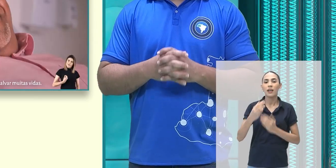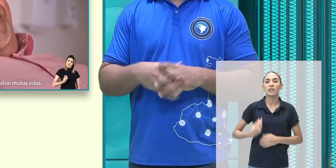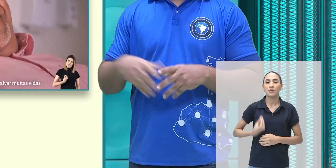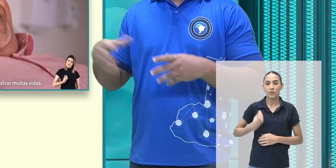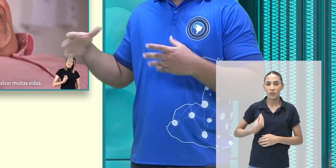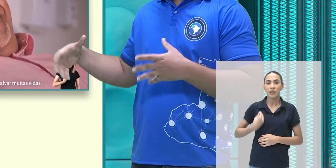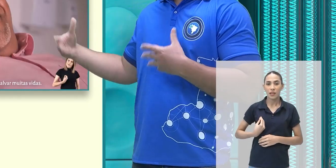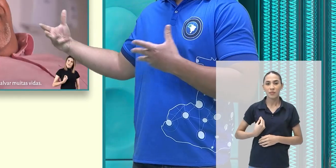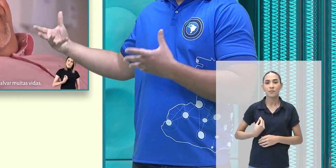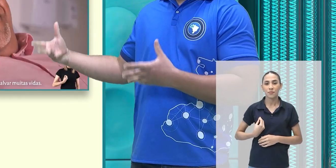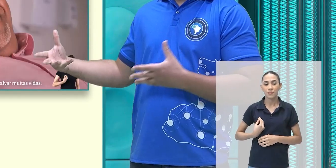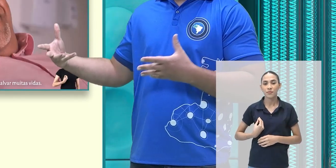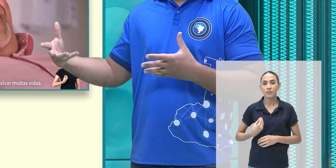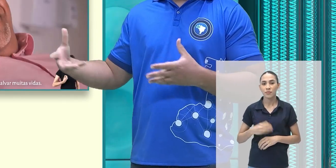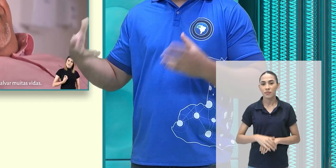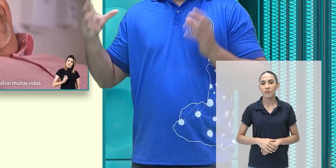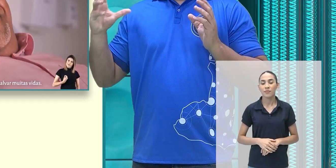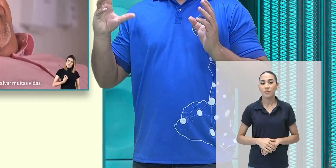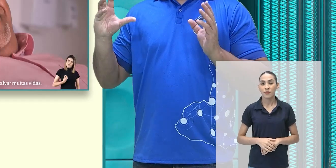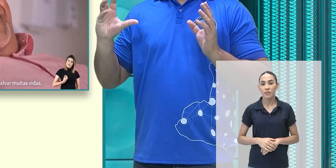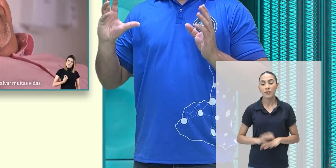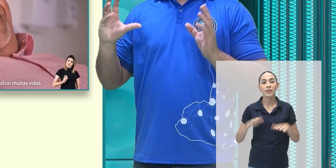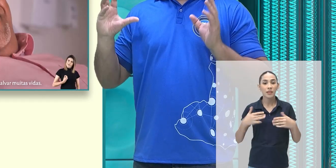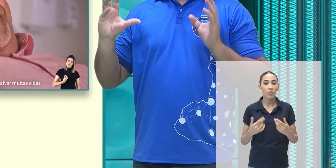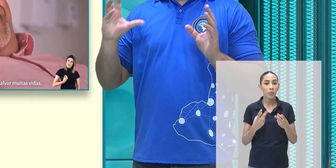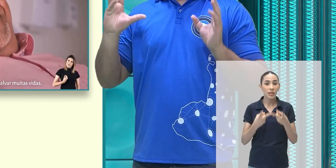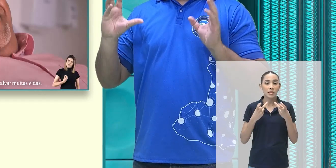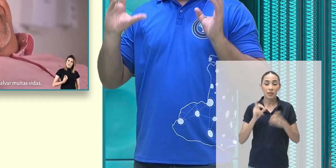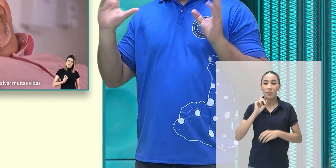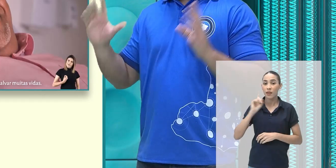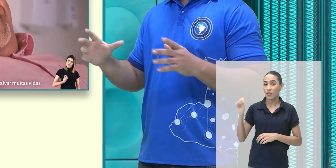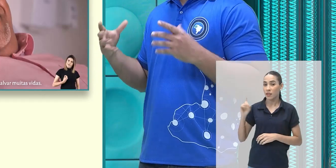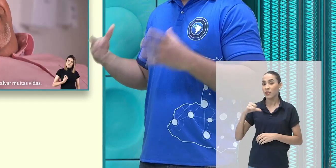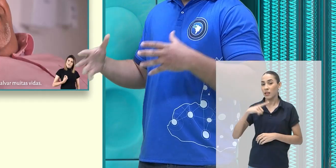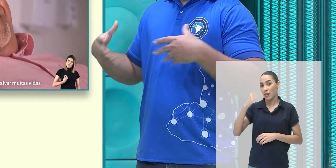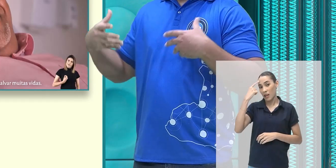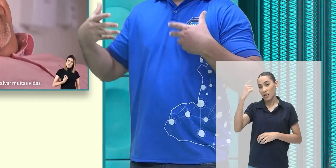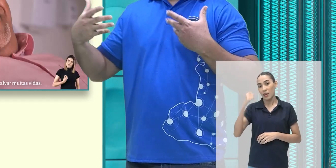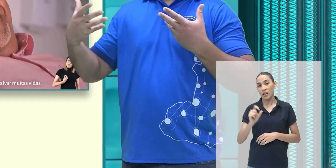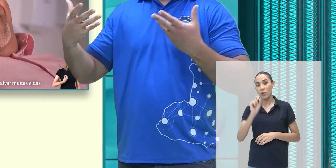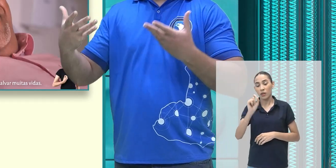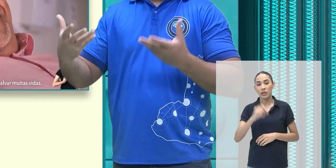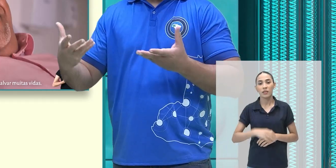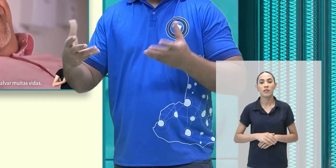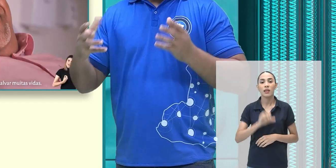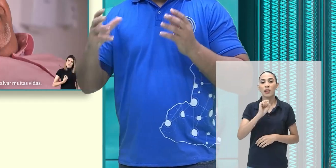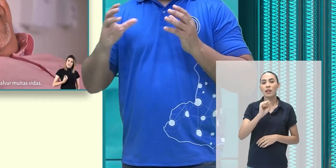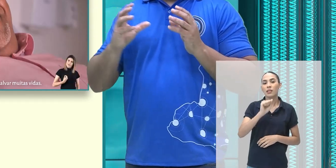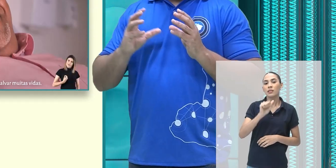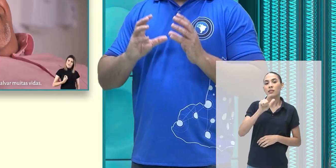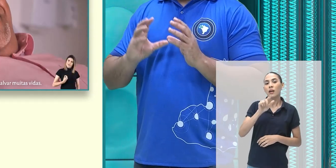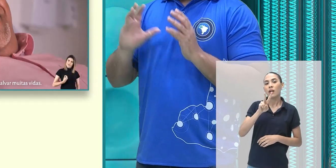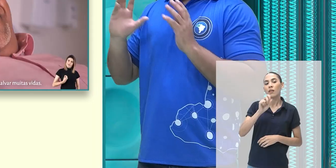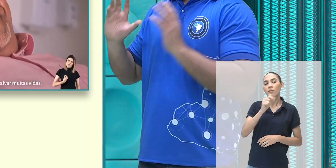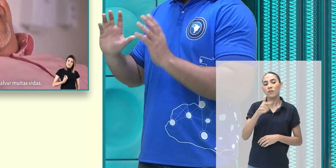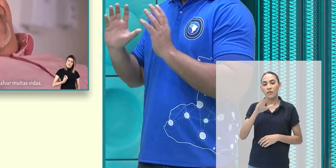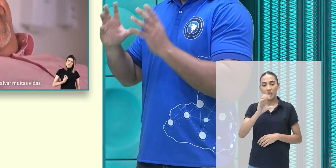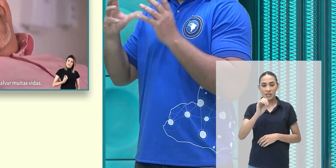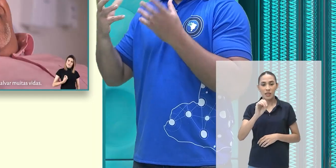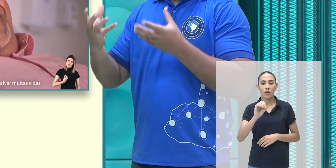vidas, ok? A salvar a muitas vidas. Então, observe que nós temos aqui a ideia de salvação. A